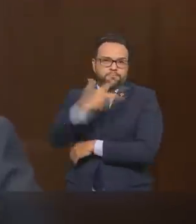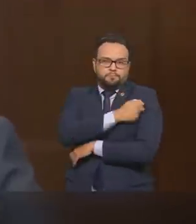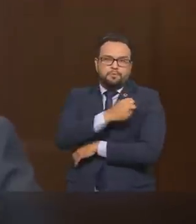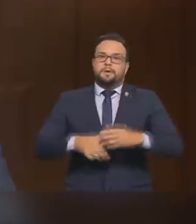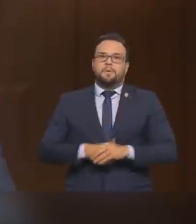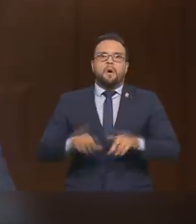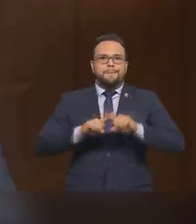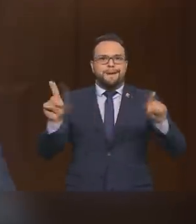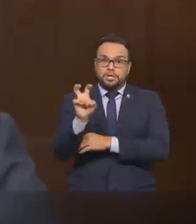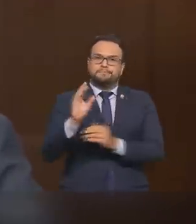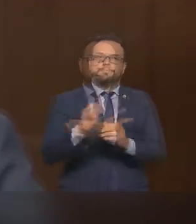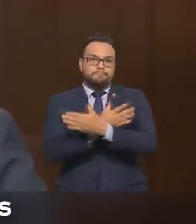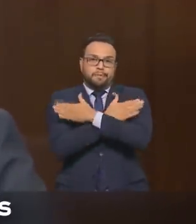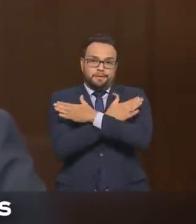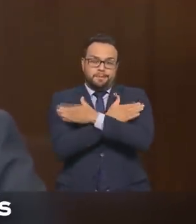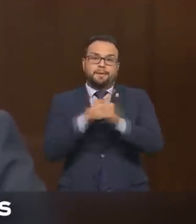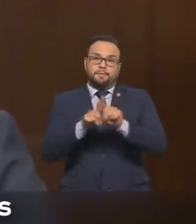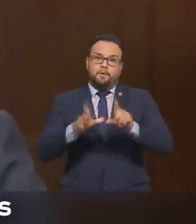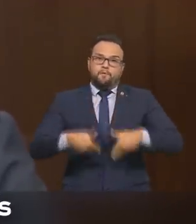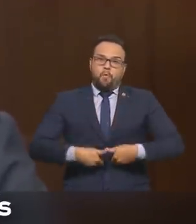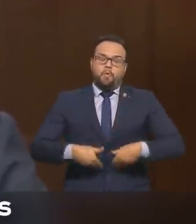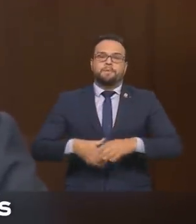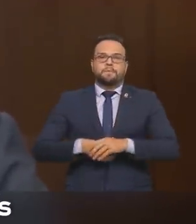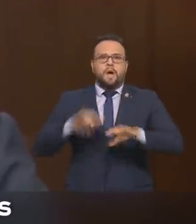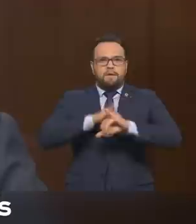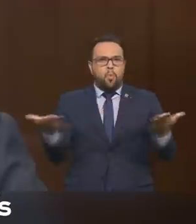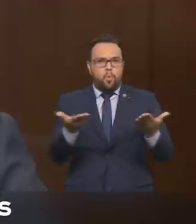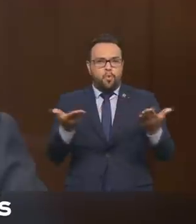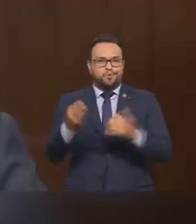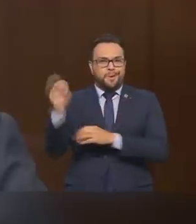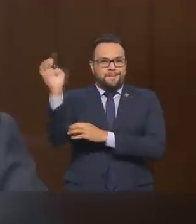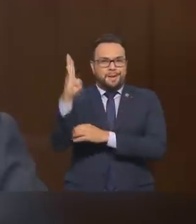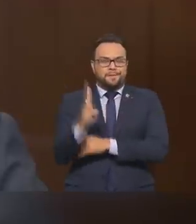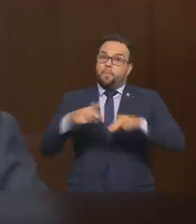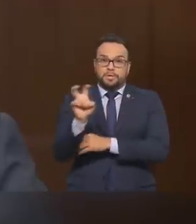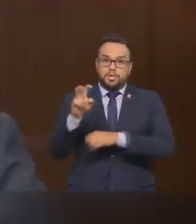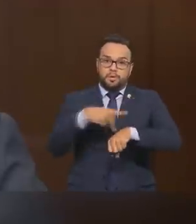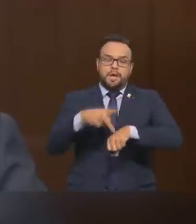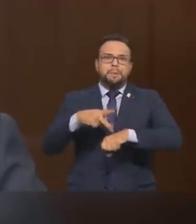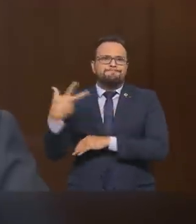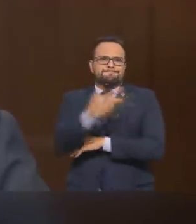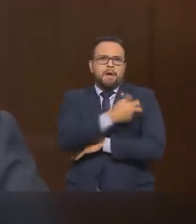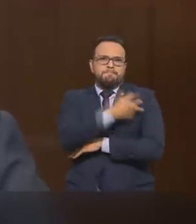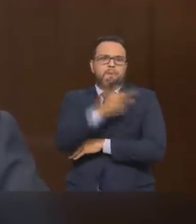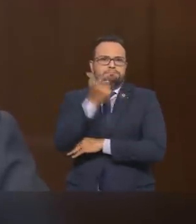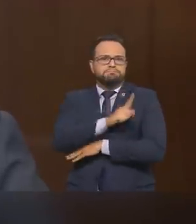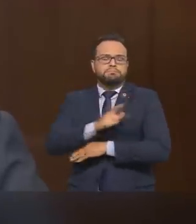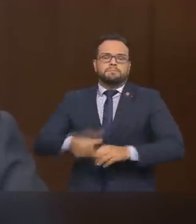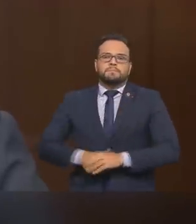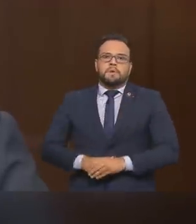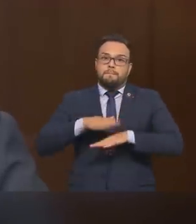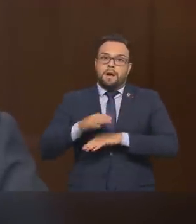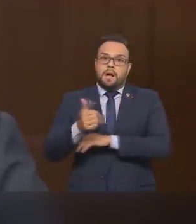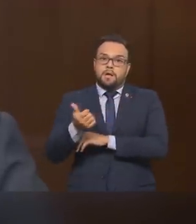momento, o brasileiro deixou de tomar no cu. Quero destacar que hoje somos o país que mais vacinou no mundo. Temos mais